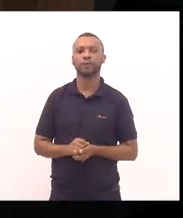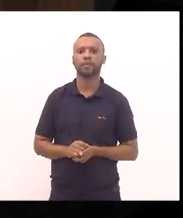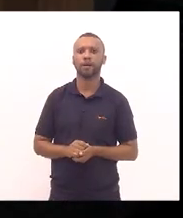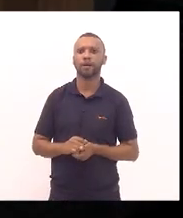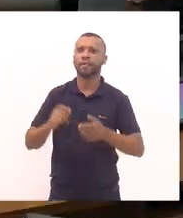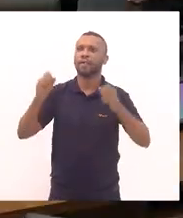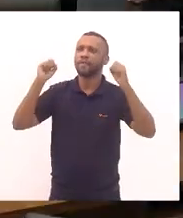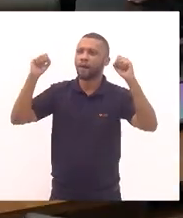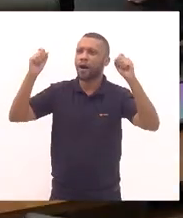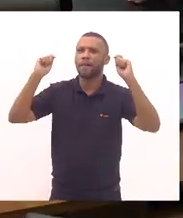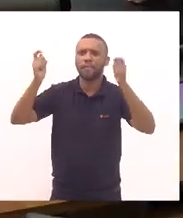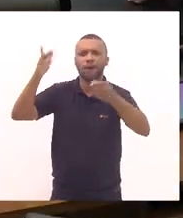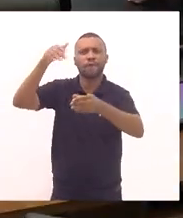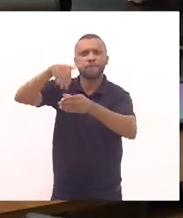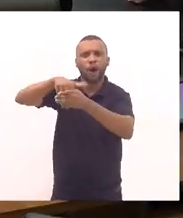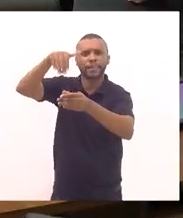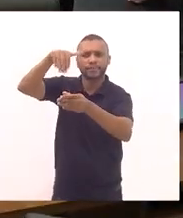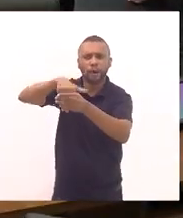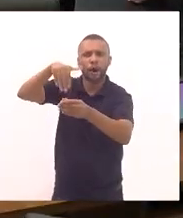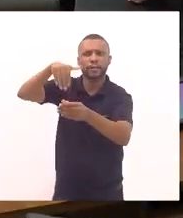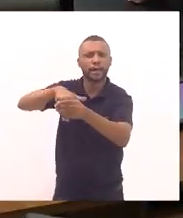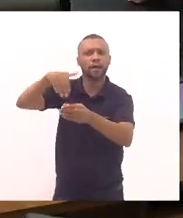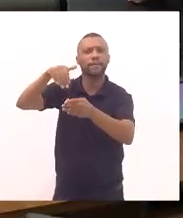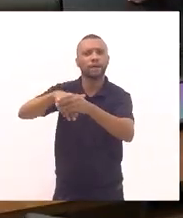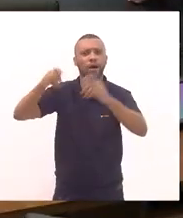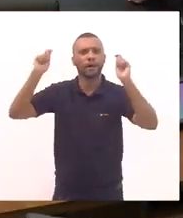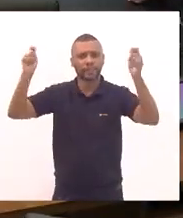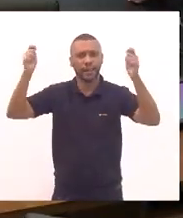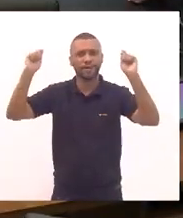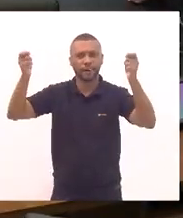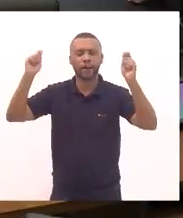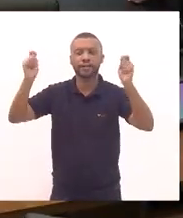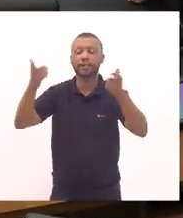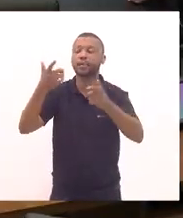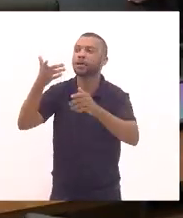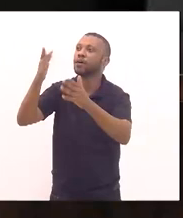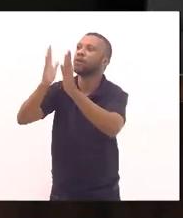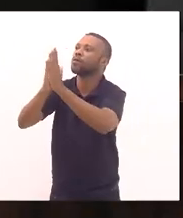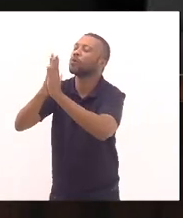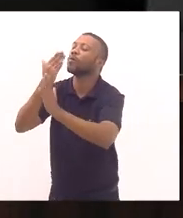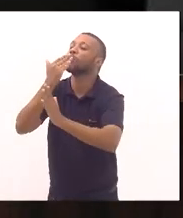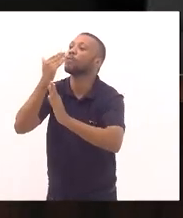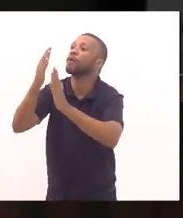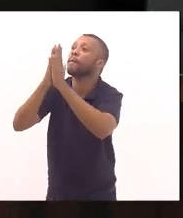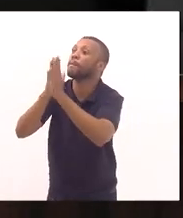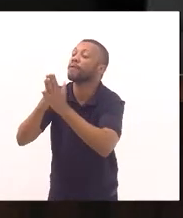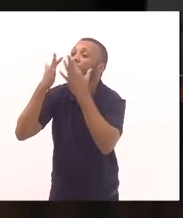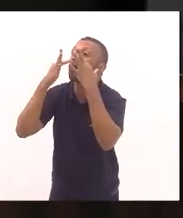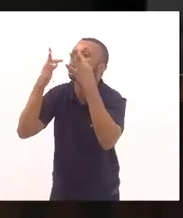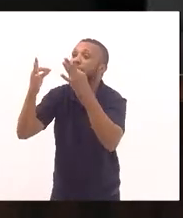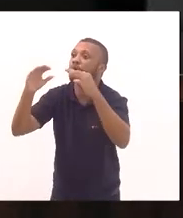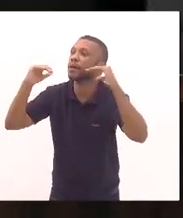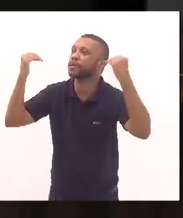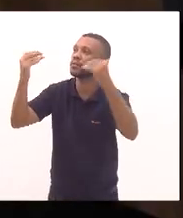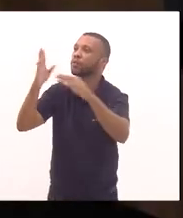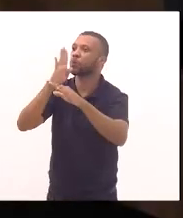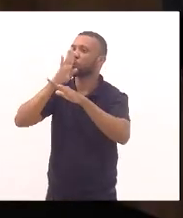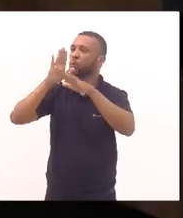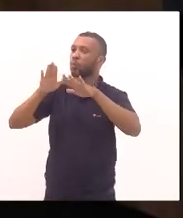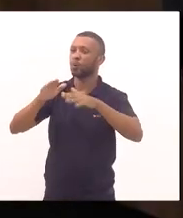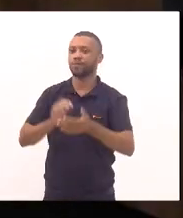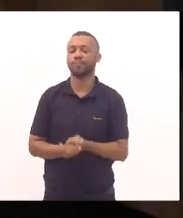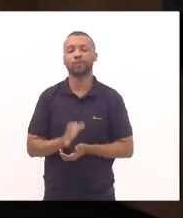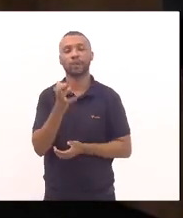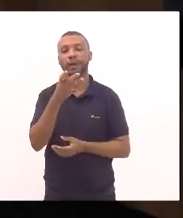Só mais um minutinho para mim, por favor. Só mais um minuto, por favor. Presidência, pede atenção, por favor, às galerias. Eu quero